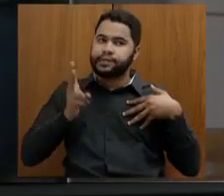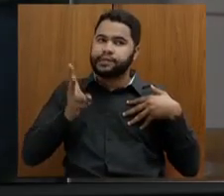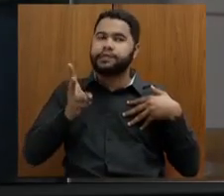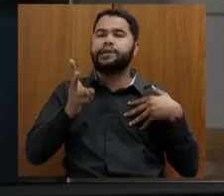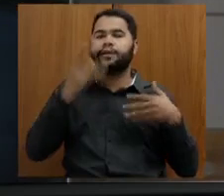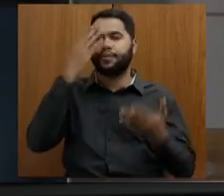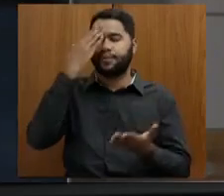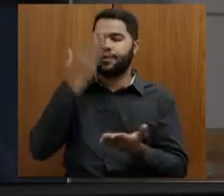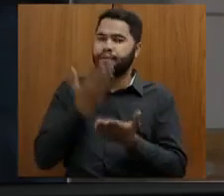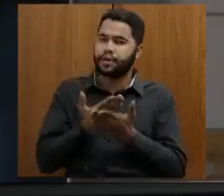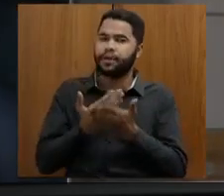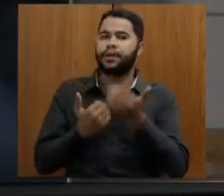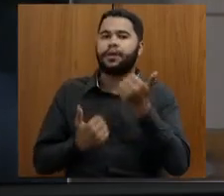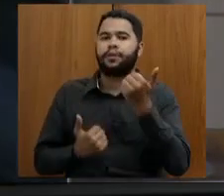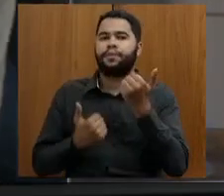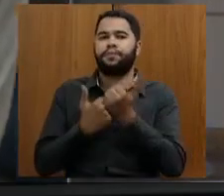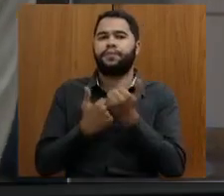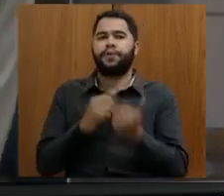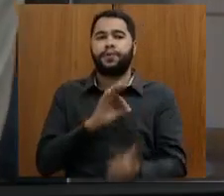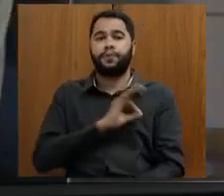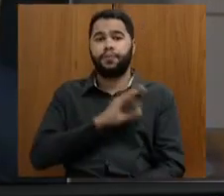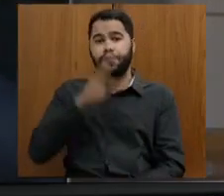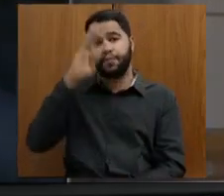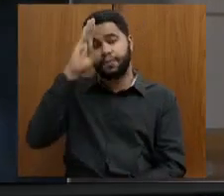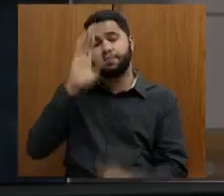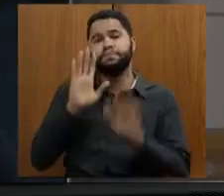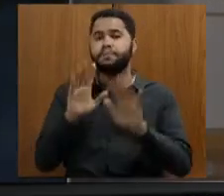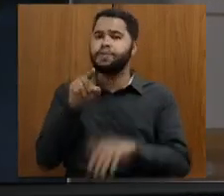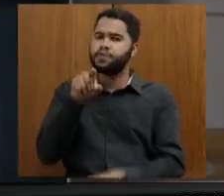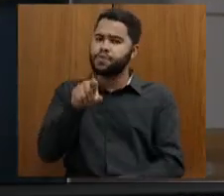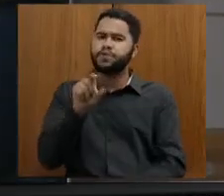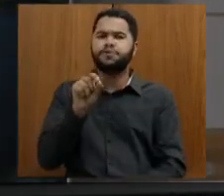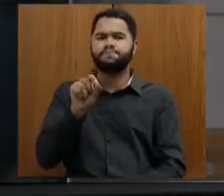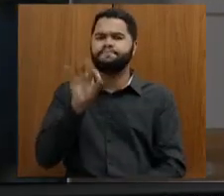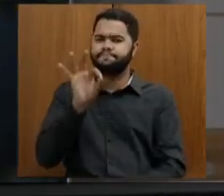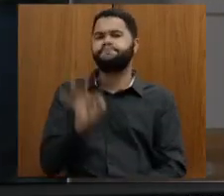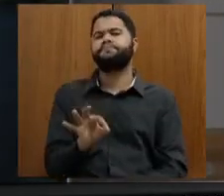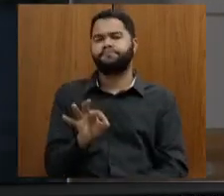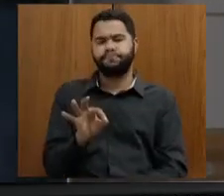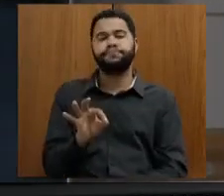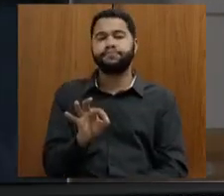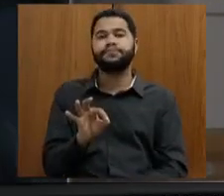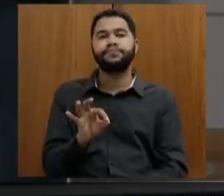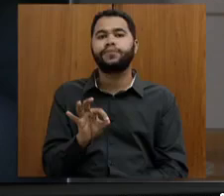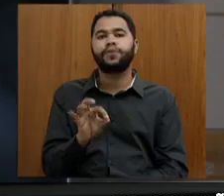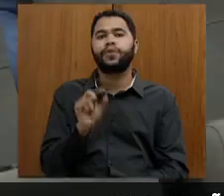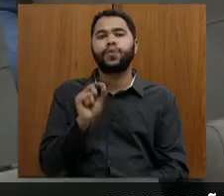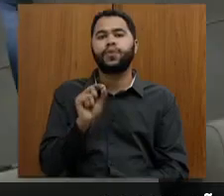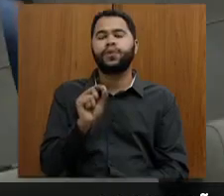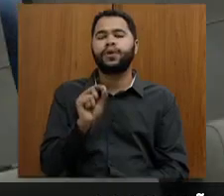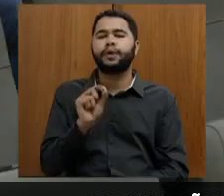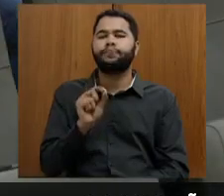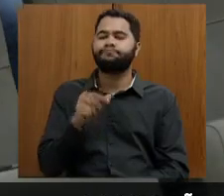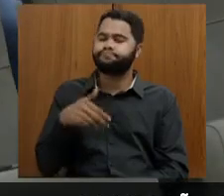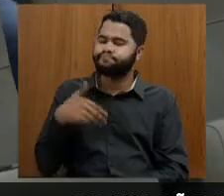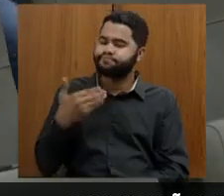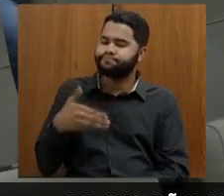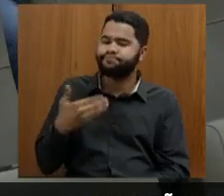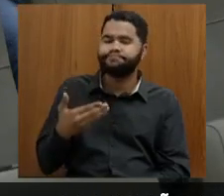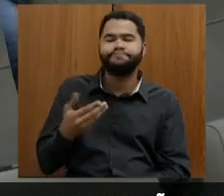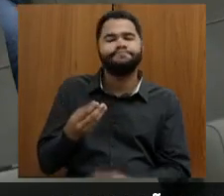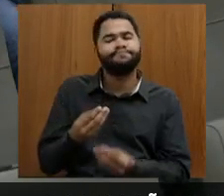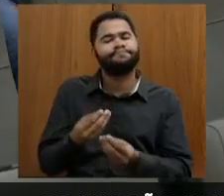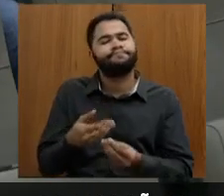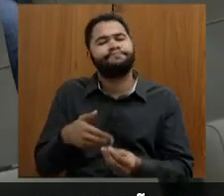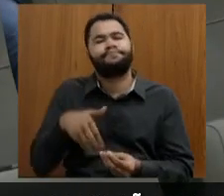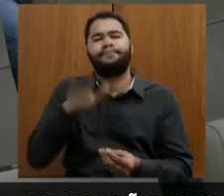de acreditar e apoiar a polícia militar mas o senhor realmente tem nos deixado cada dia mais